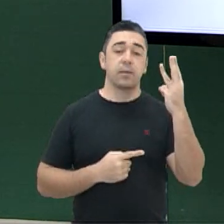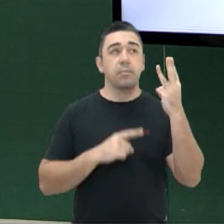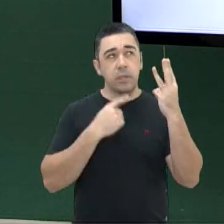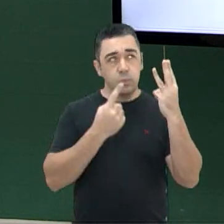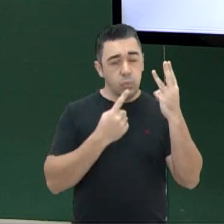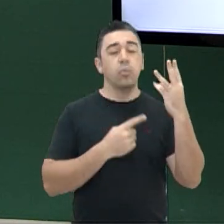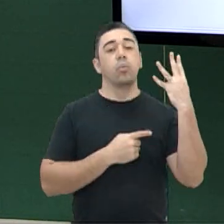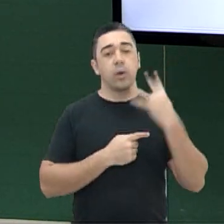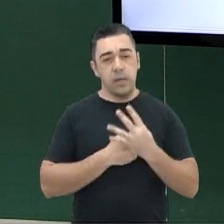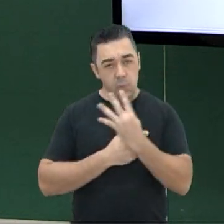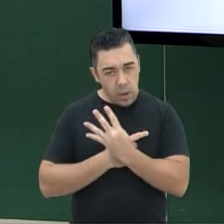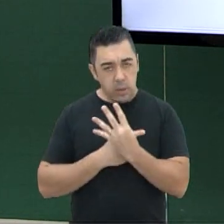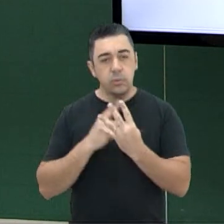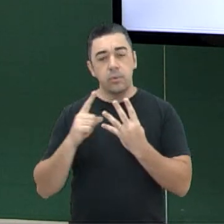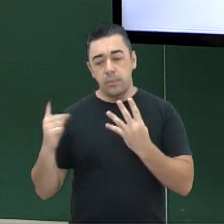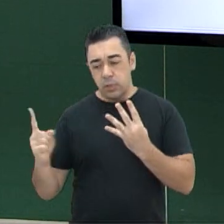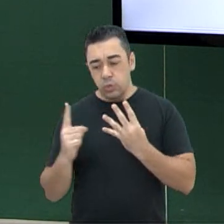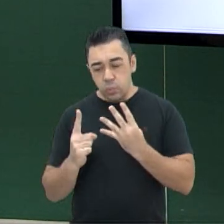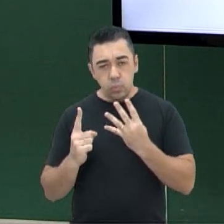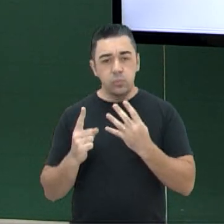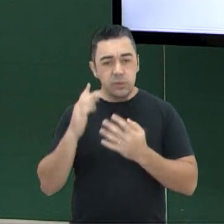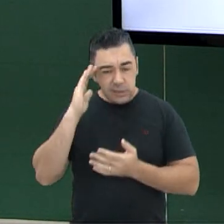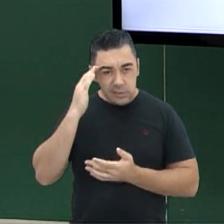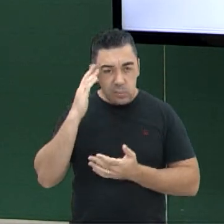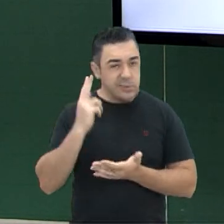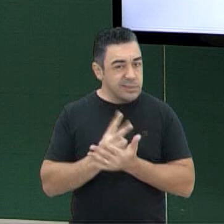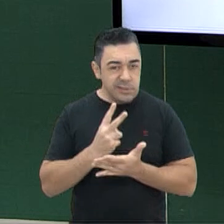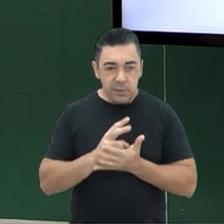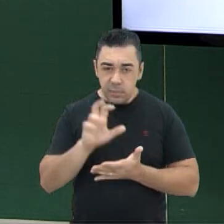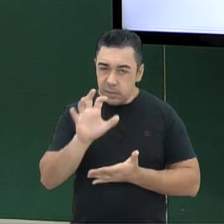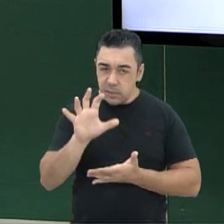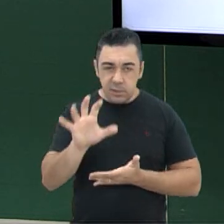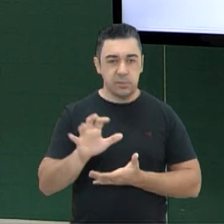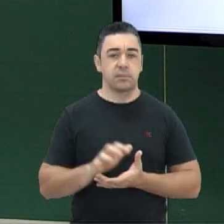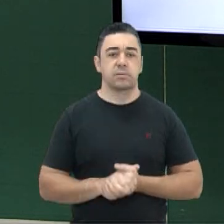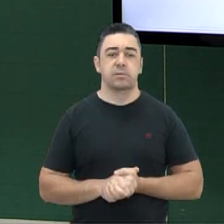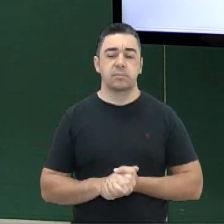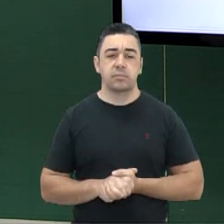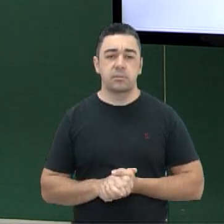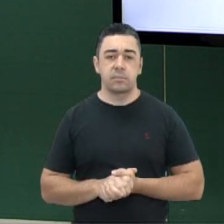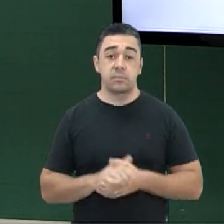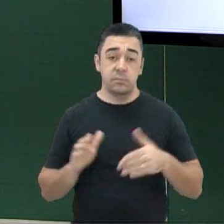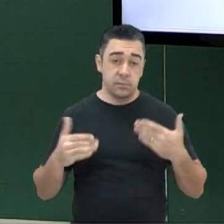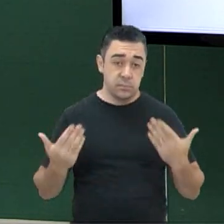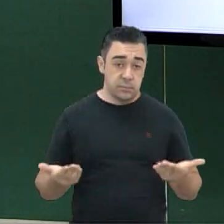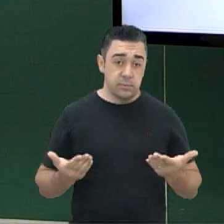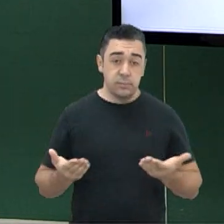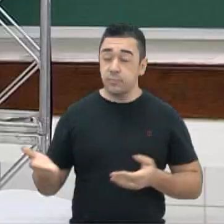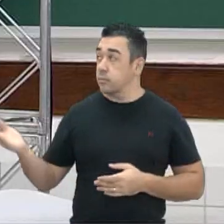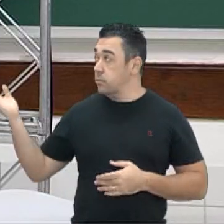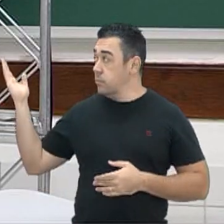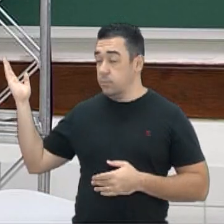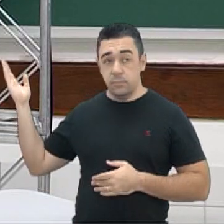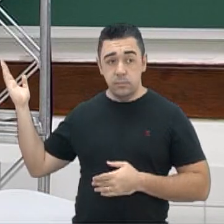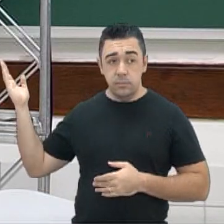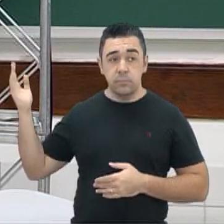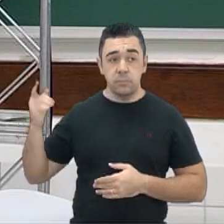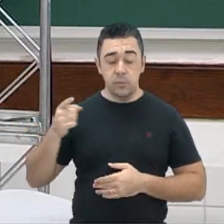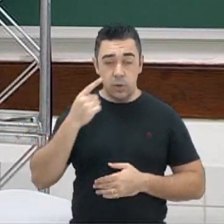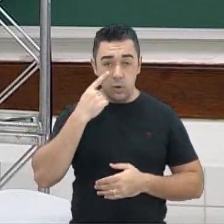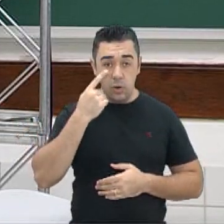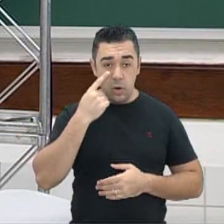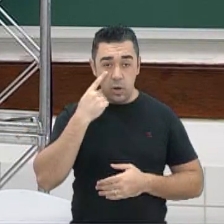vira 44 e acrescento 1 no final. É sempre a mesma ideia, tá? Então, vou deixar aqui para vocês